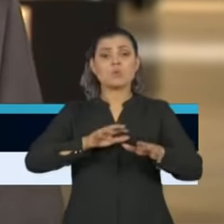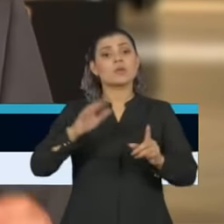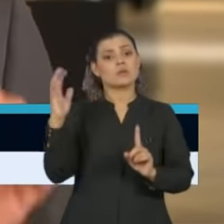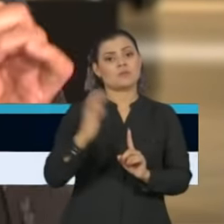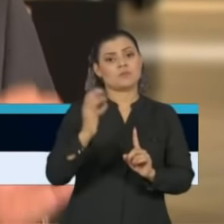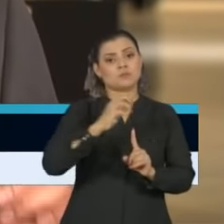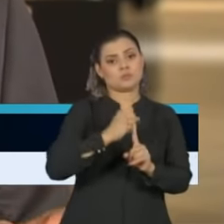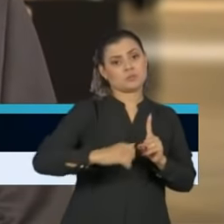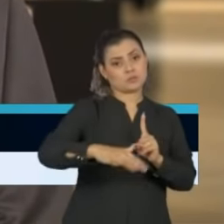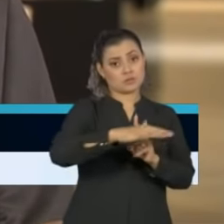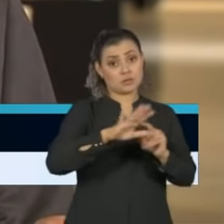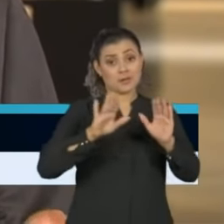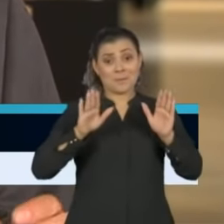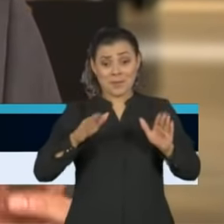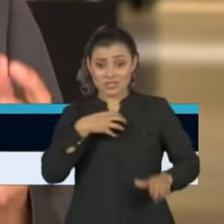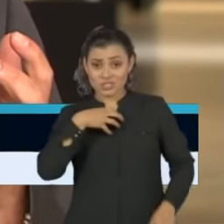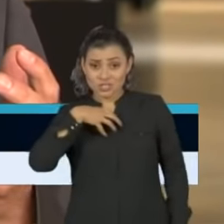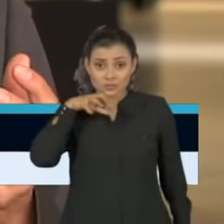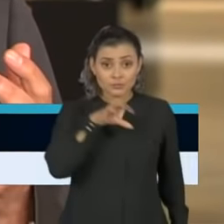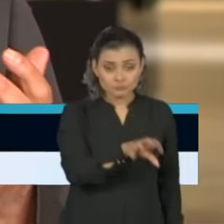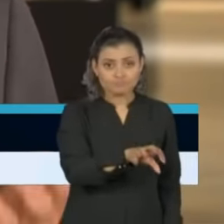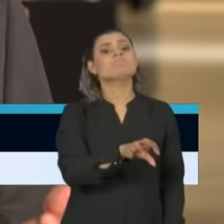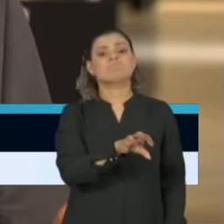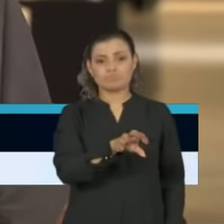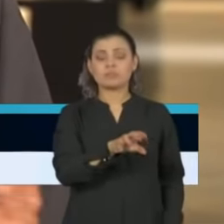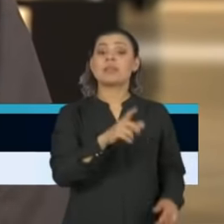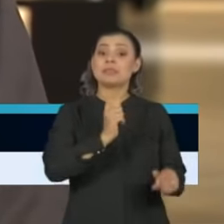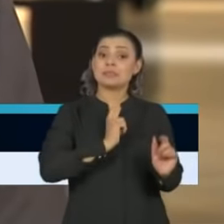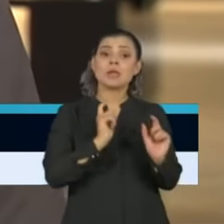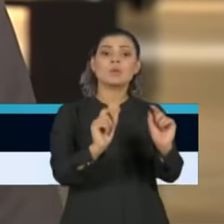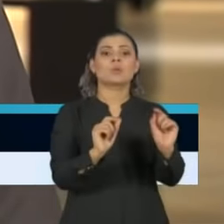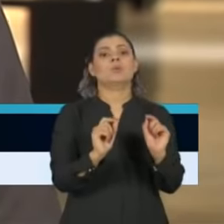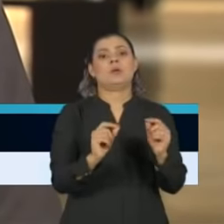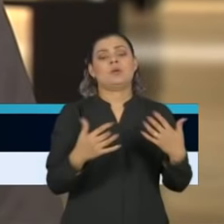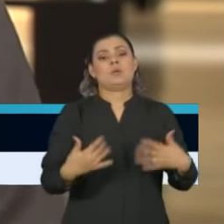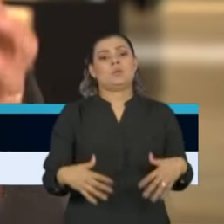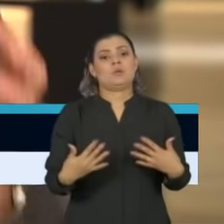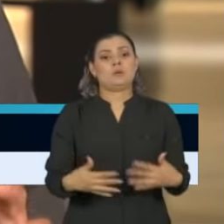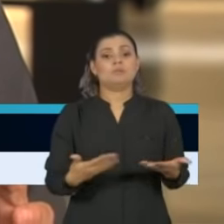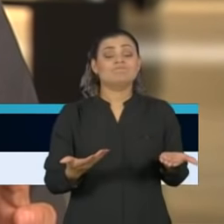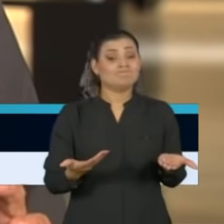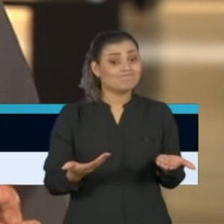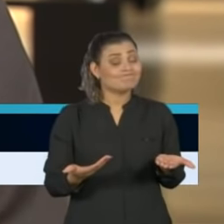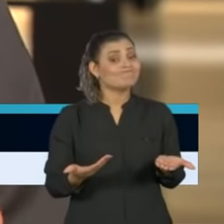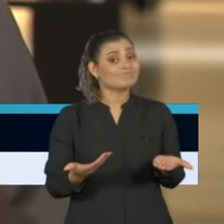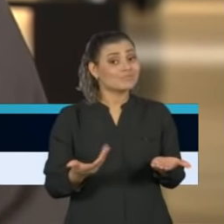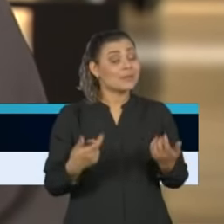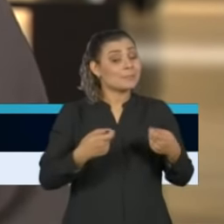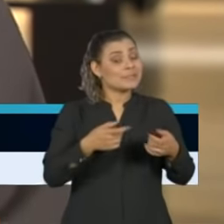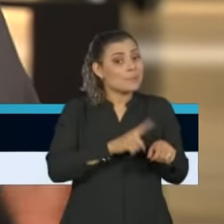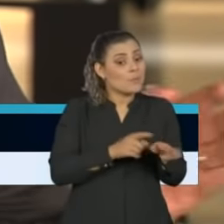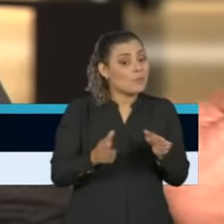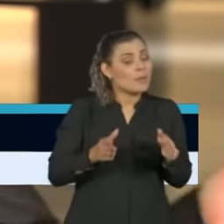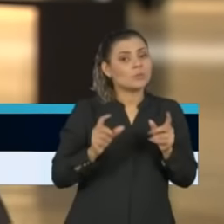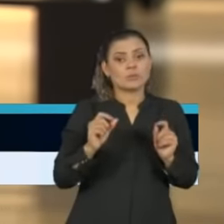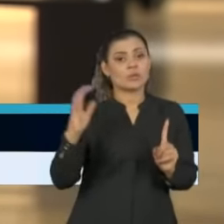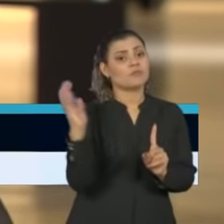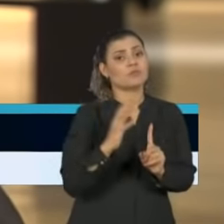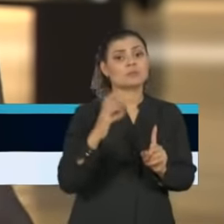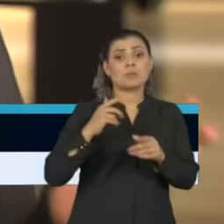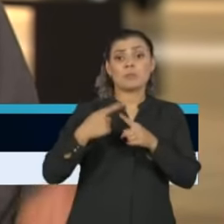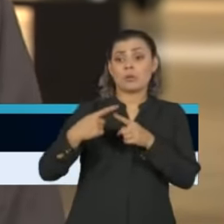sociedade. Mas, nesta situação, você trabalha com incidência e prevalência. Neste momento, isso reflete tudo o que